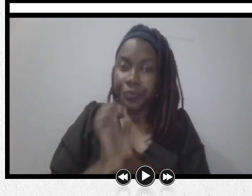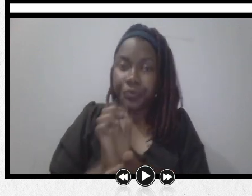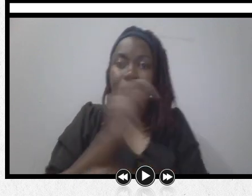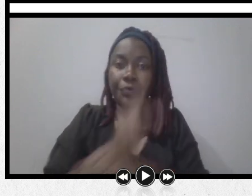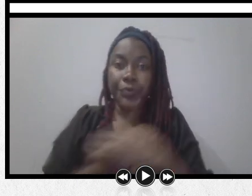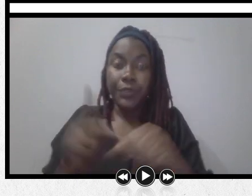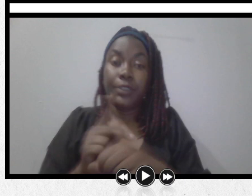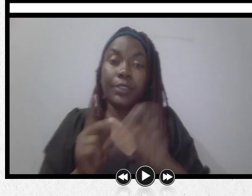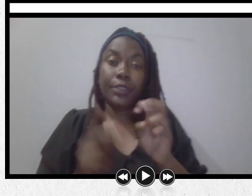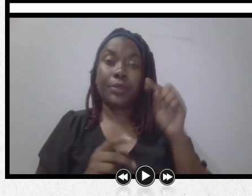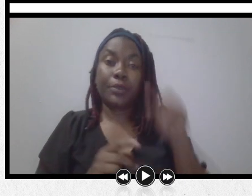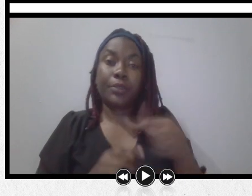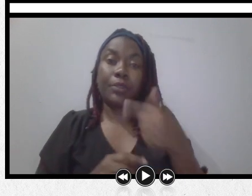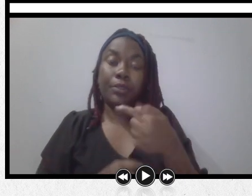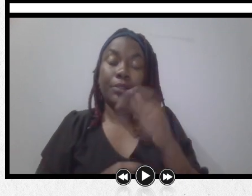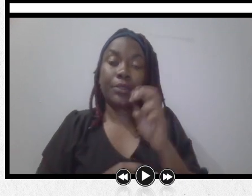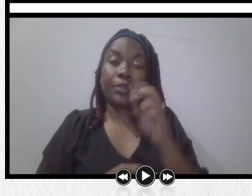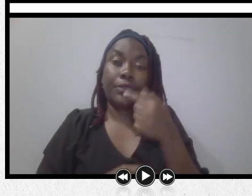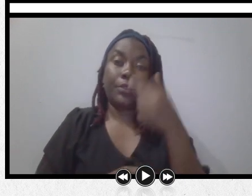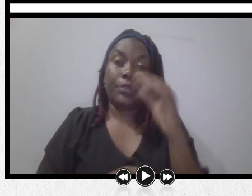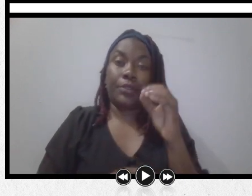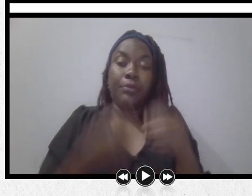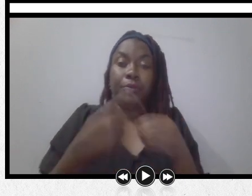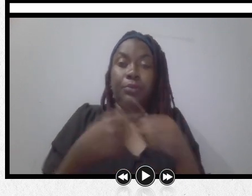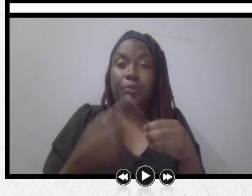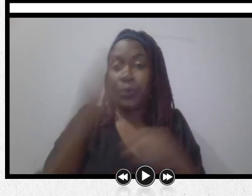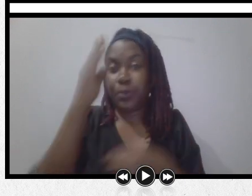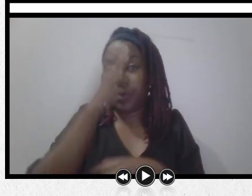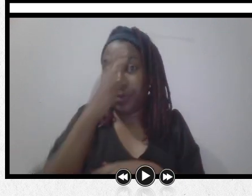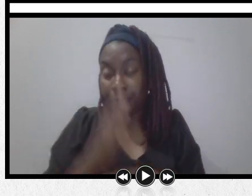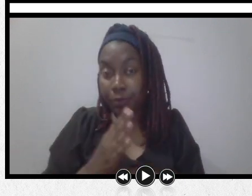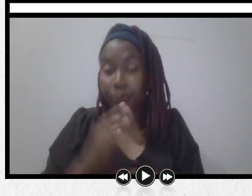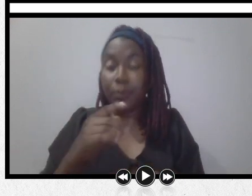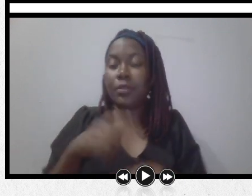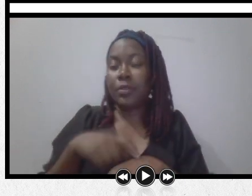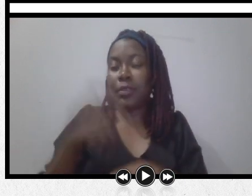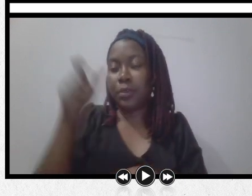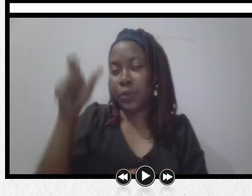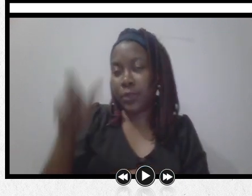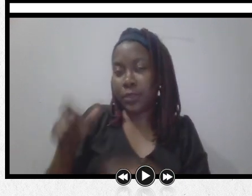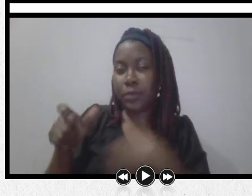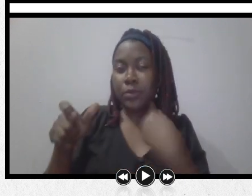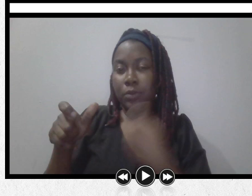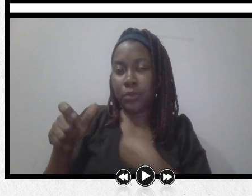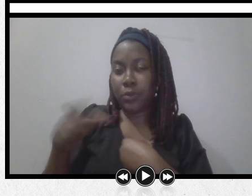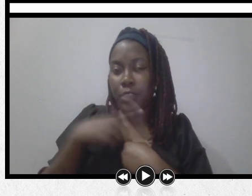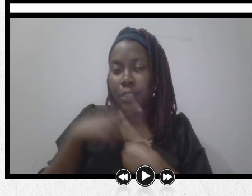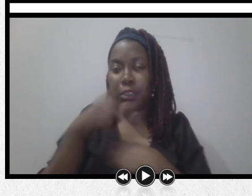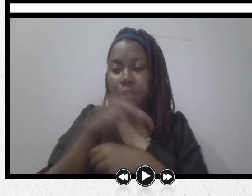temos 5.570 municípios no Brasil. É lógico que esse modelo, que nós temos de